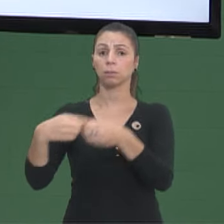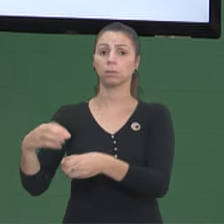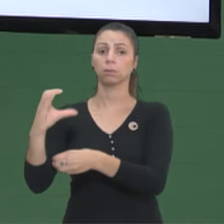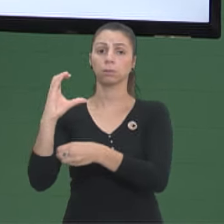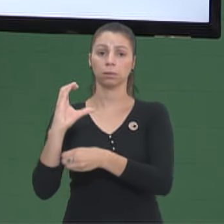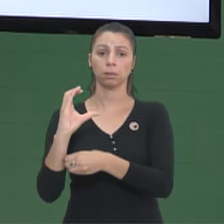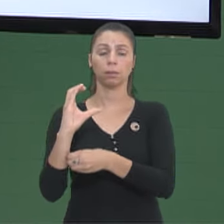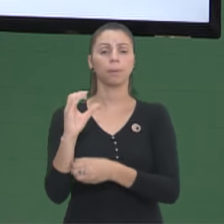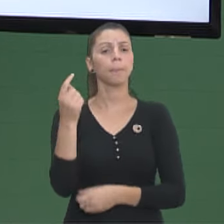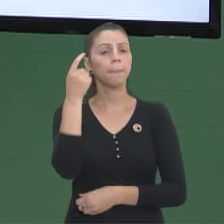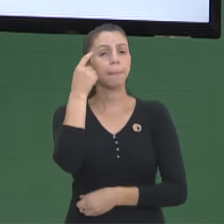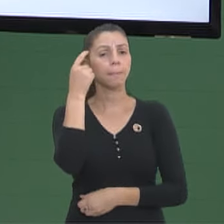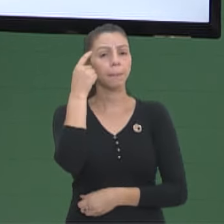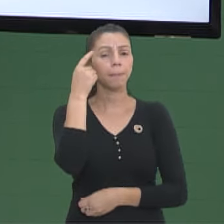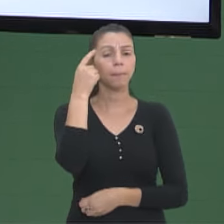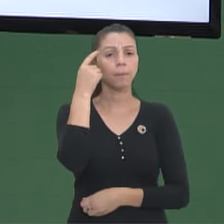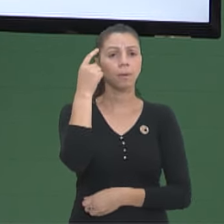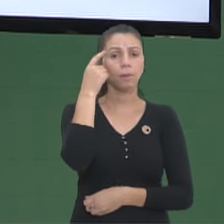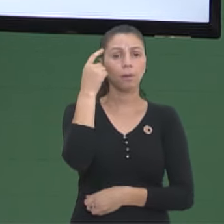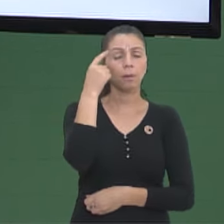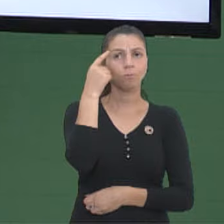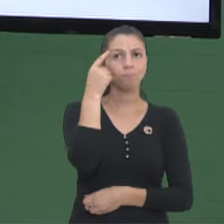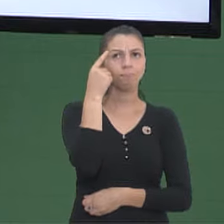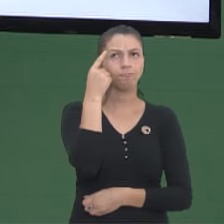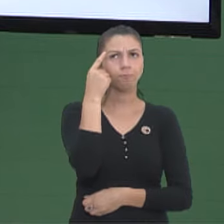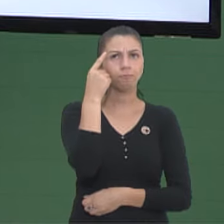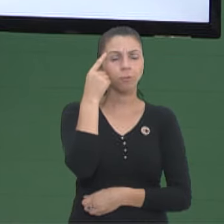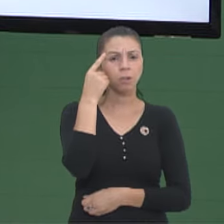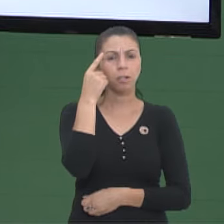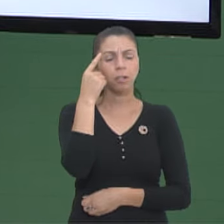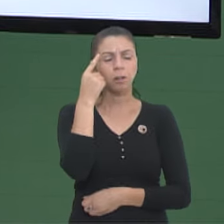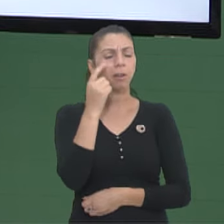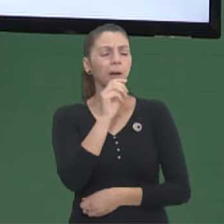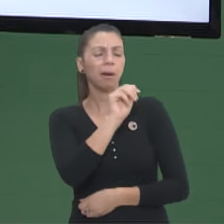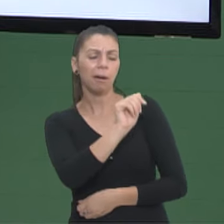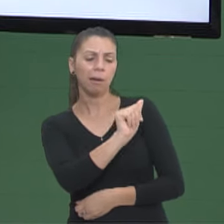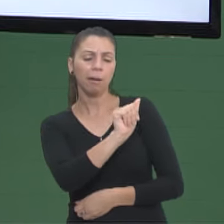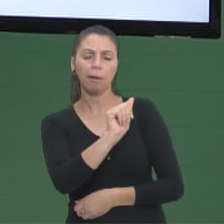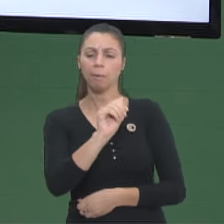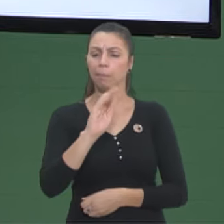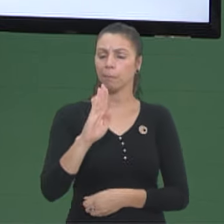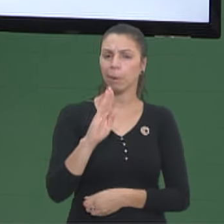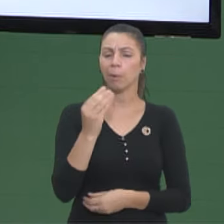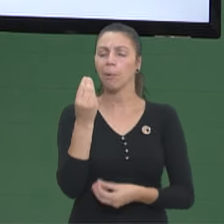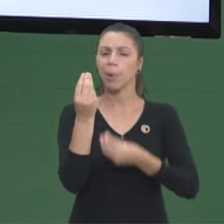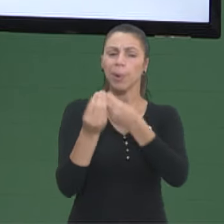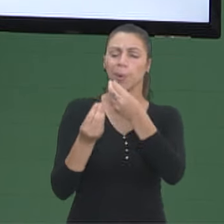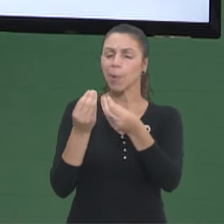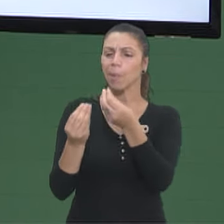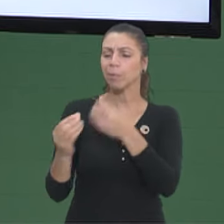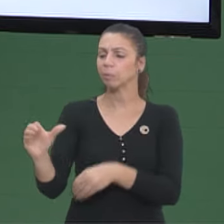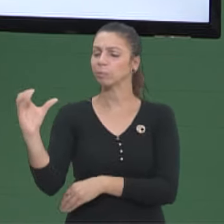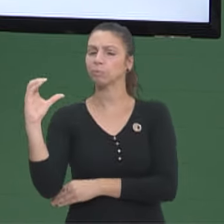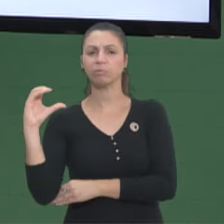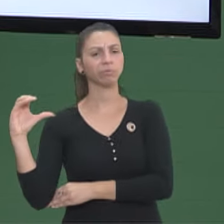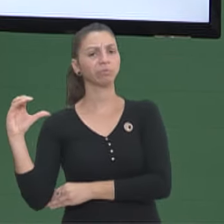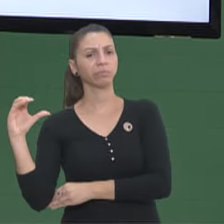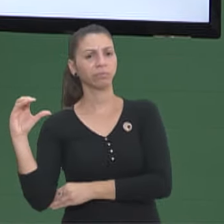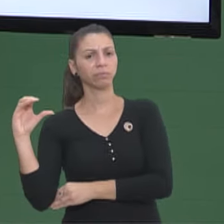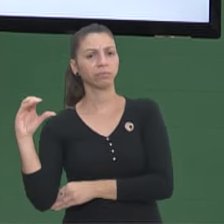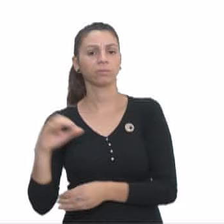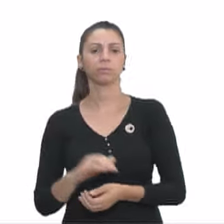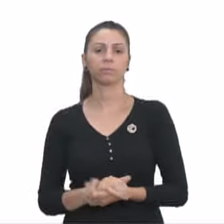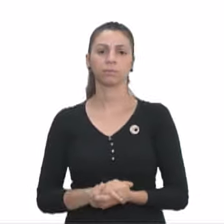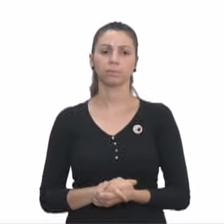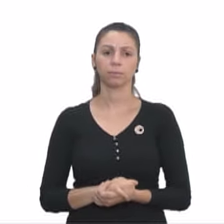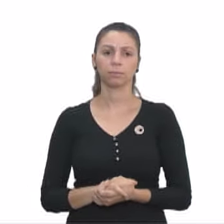pouquinho? Pegando essa ideia de pensamento da cidade A e da cidade B, como é que ficaria o pensamento para a cidade C? Olha